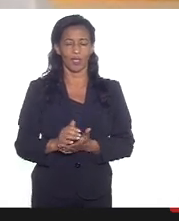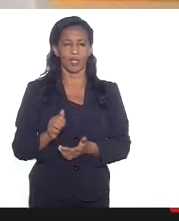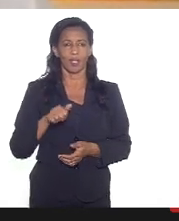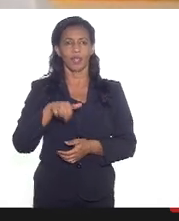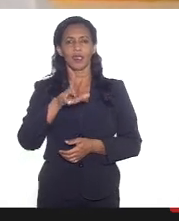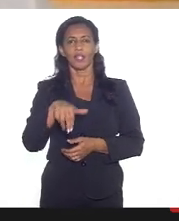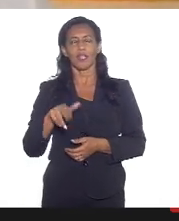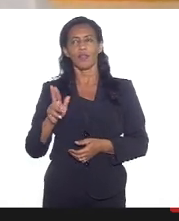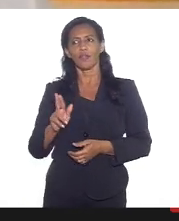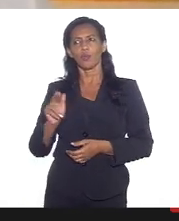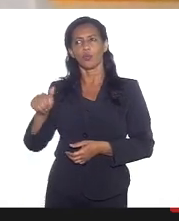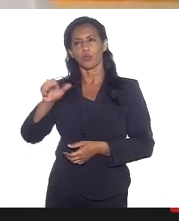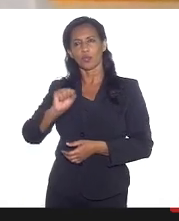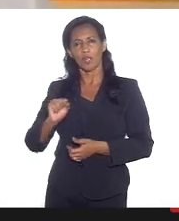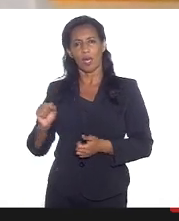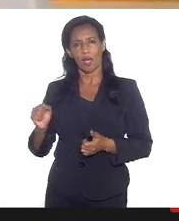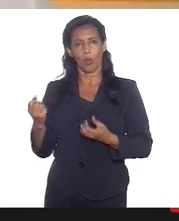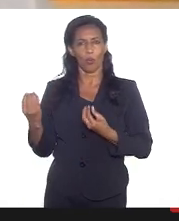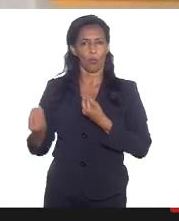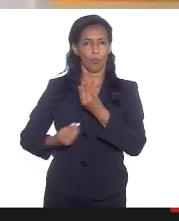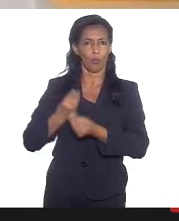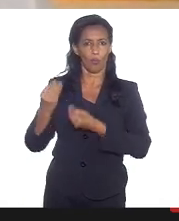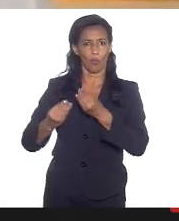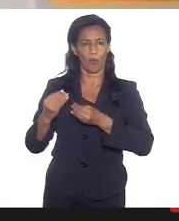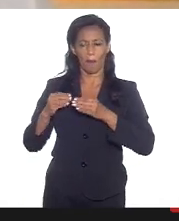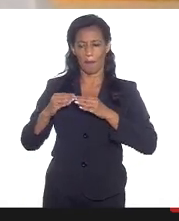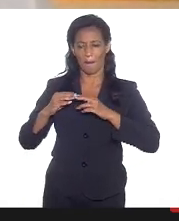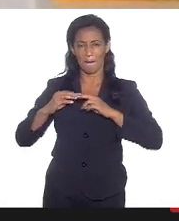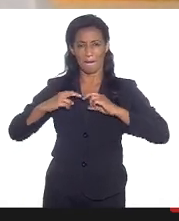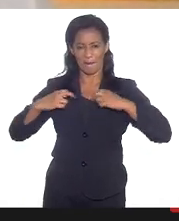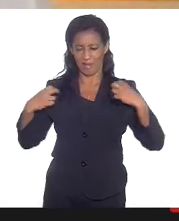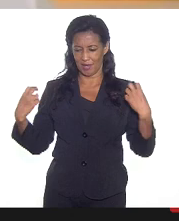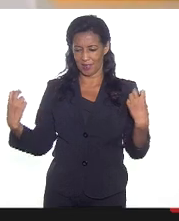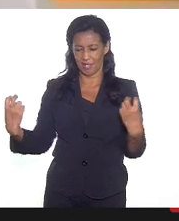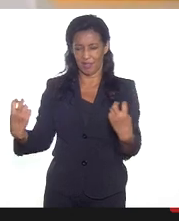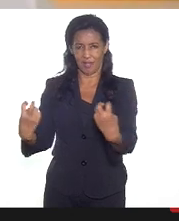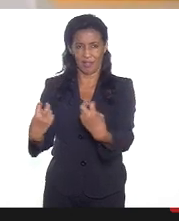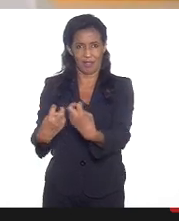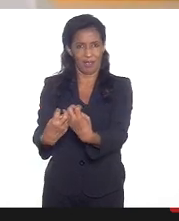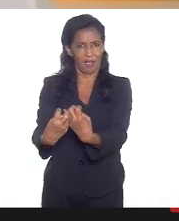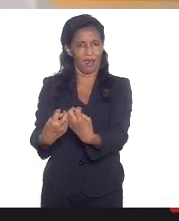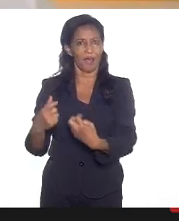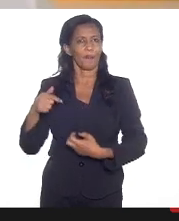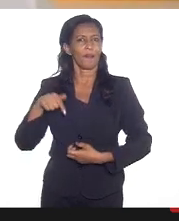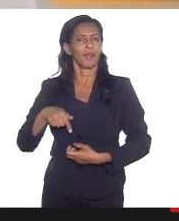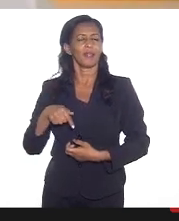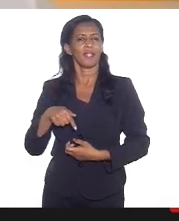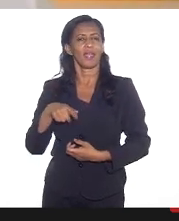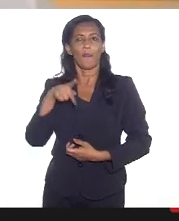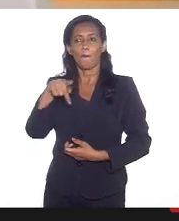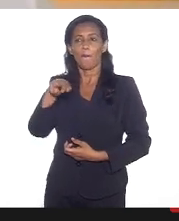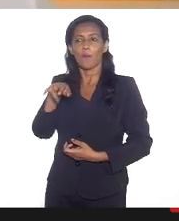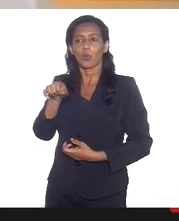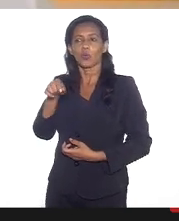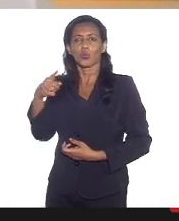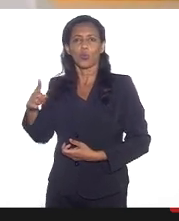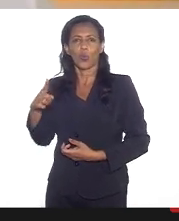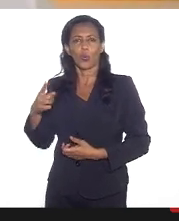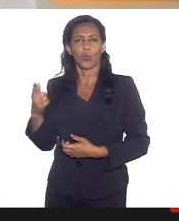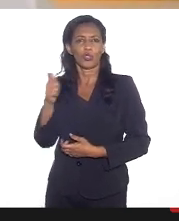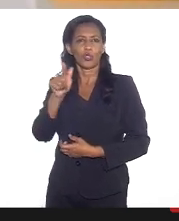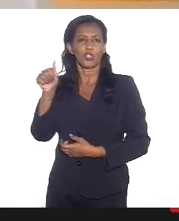funcionar como uma mesa redonda para que os produtores de gás